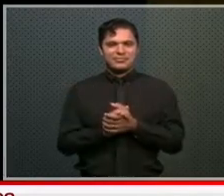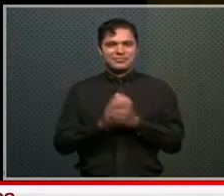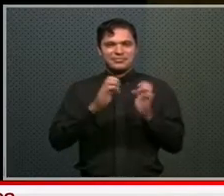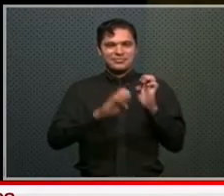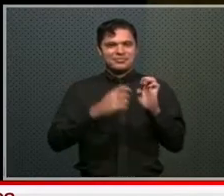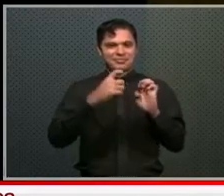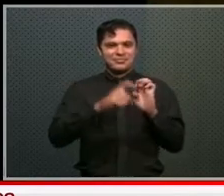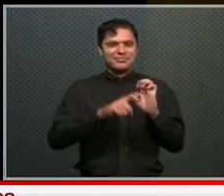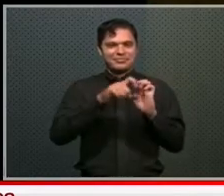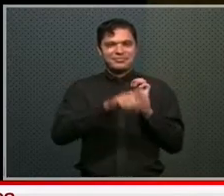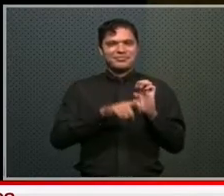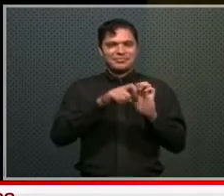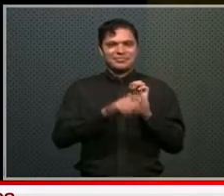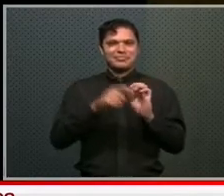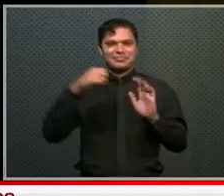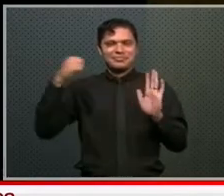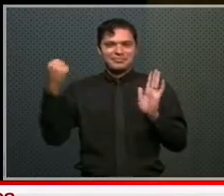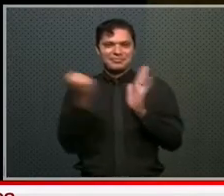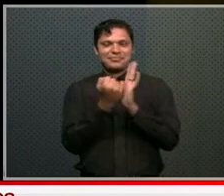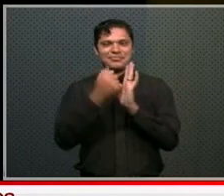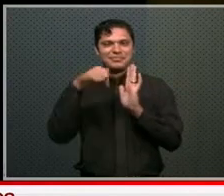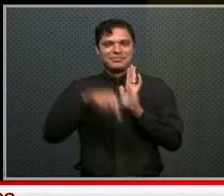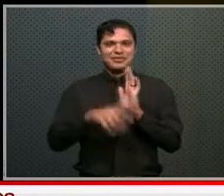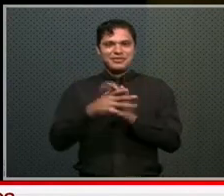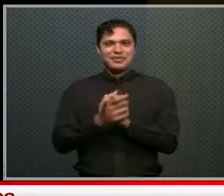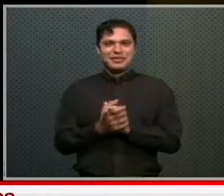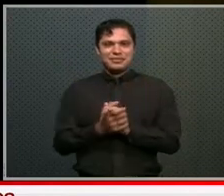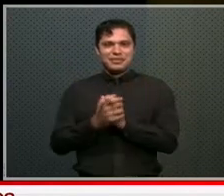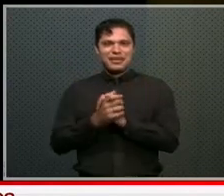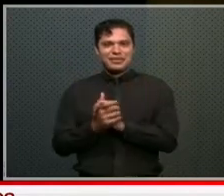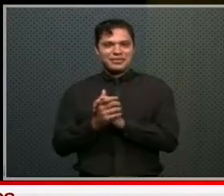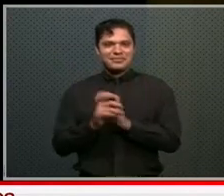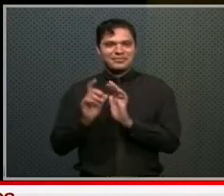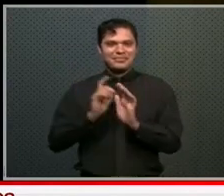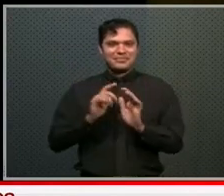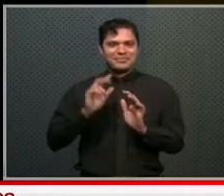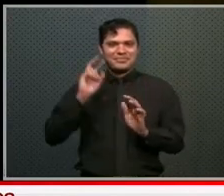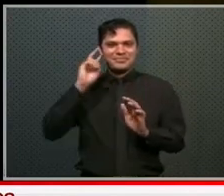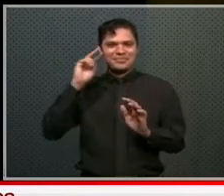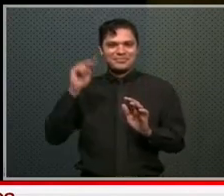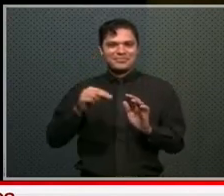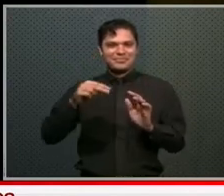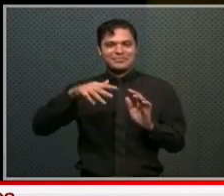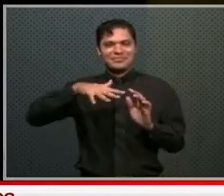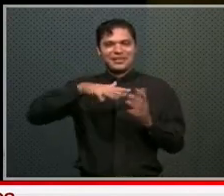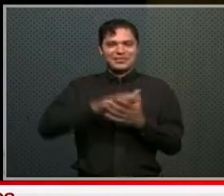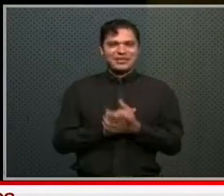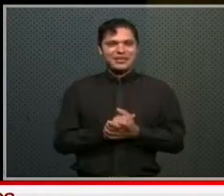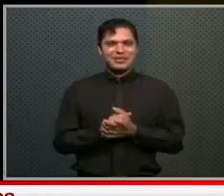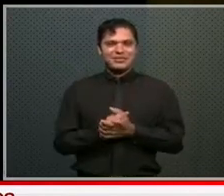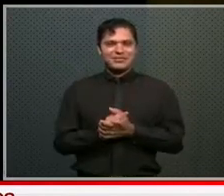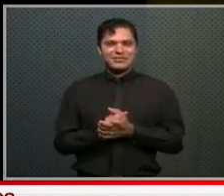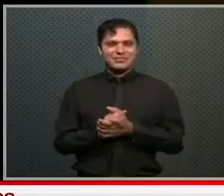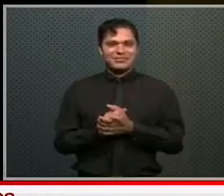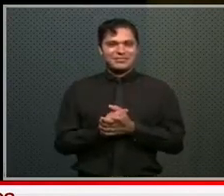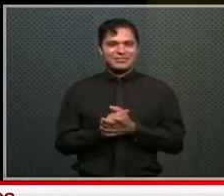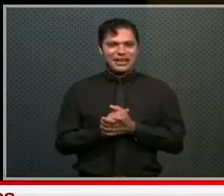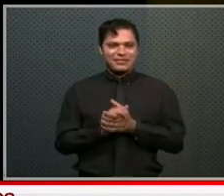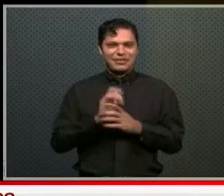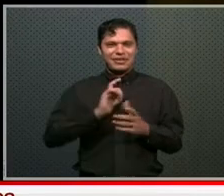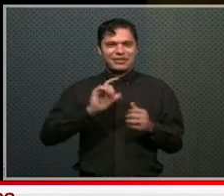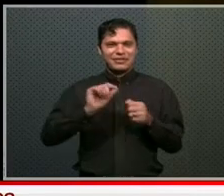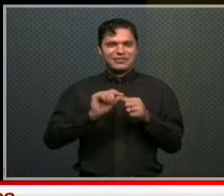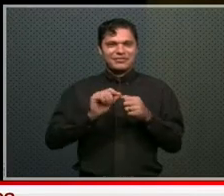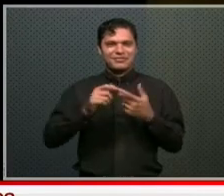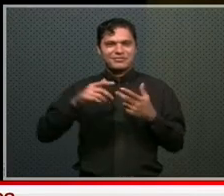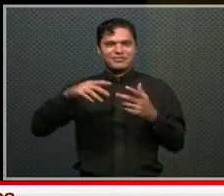muito mais do que simbólico ela é emblemática porque ela representa um reconhecimento do